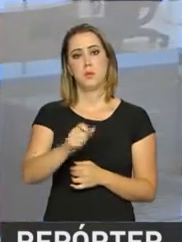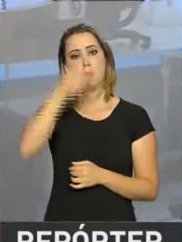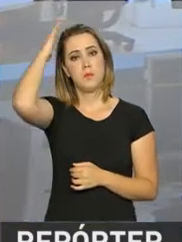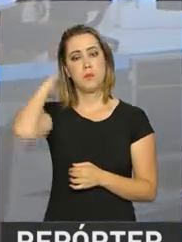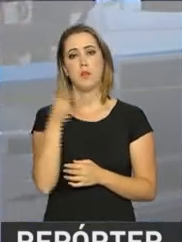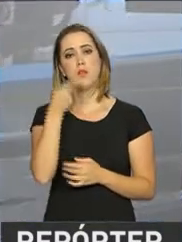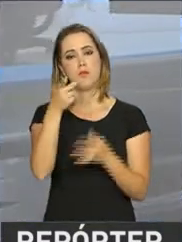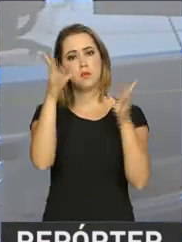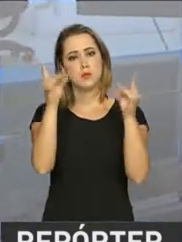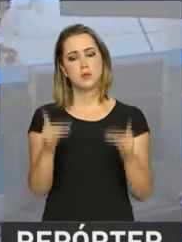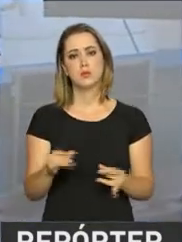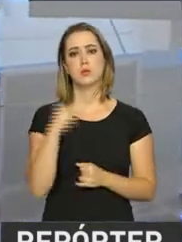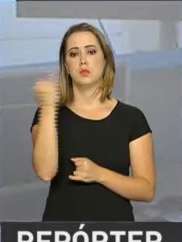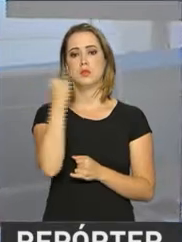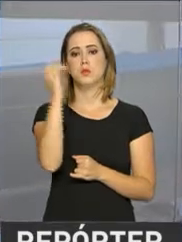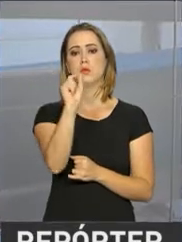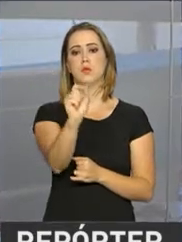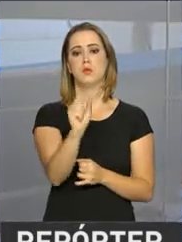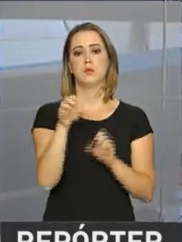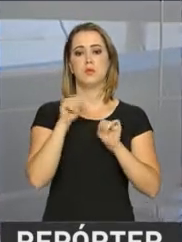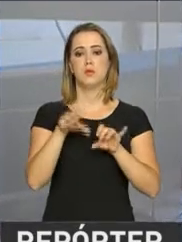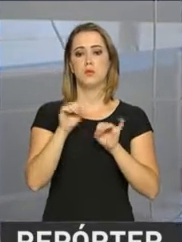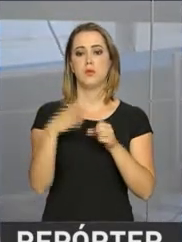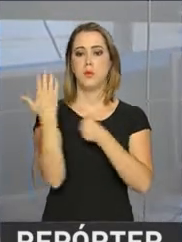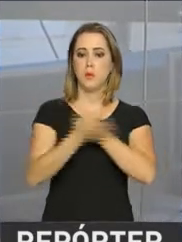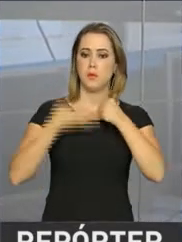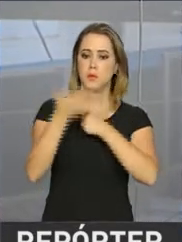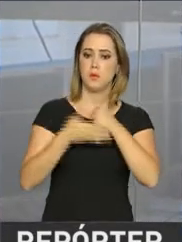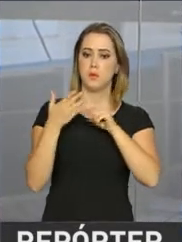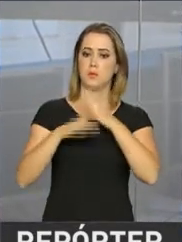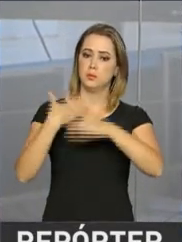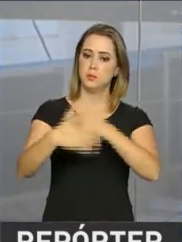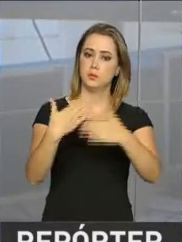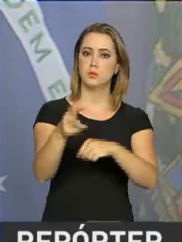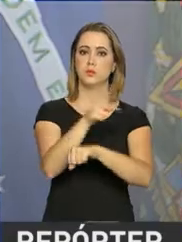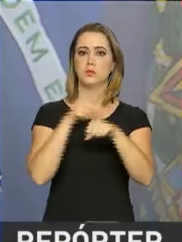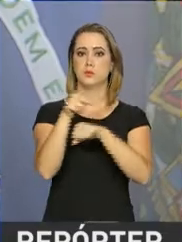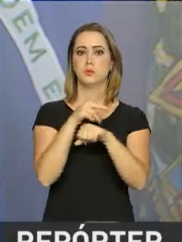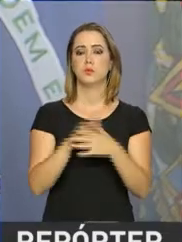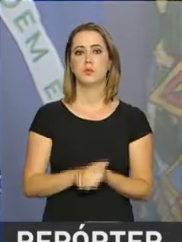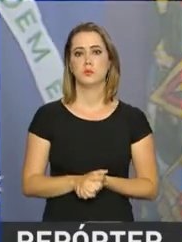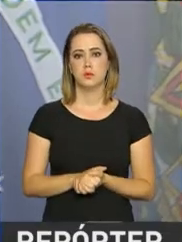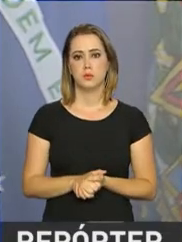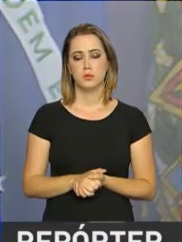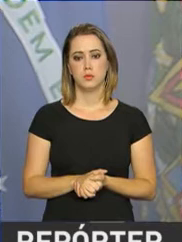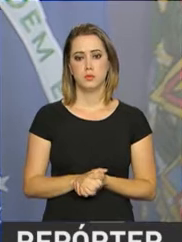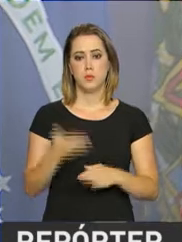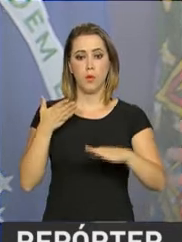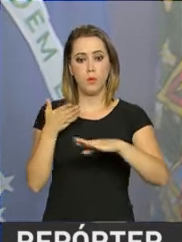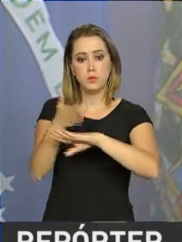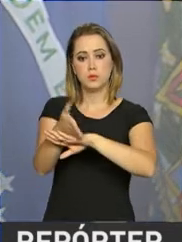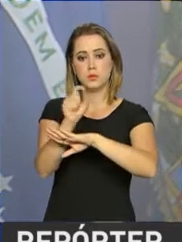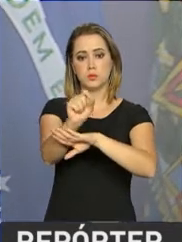e disse que a educação é a base para o desenvolvimento do país você entra a